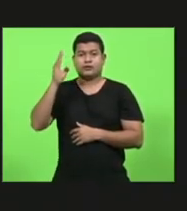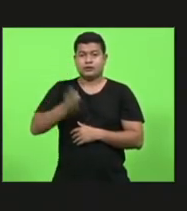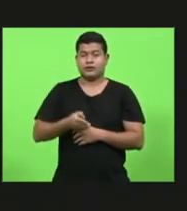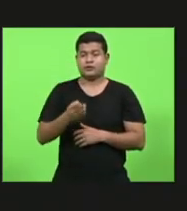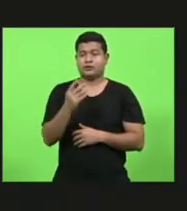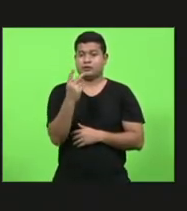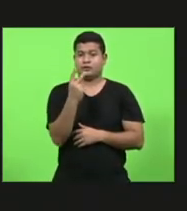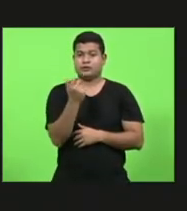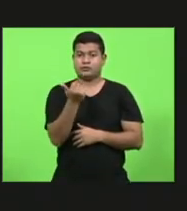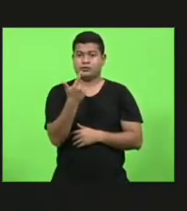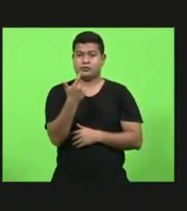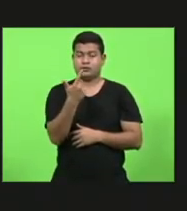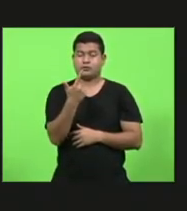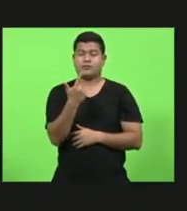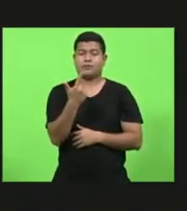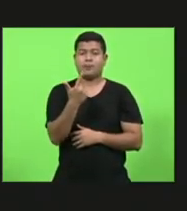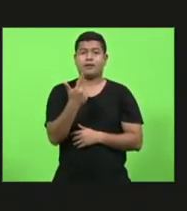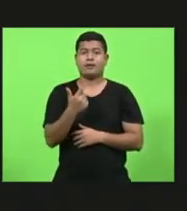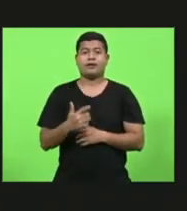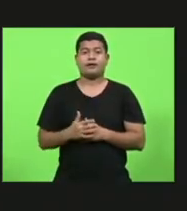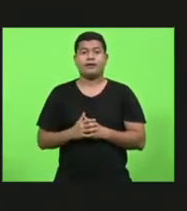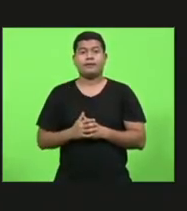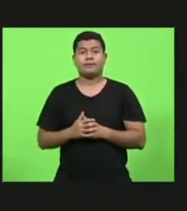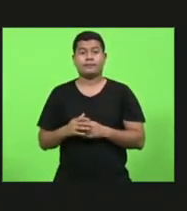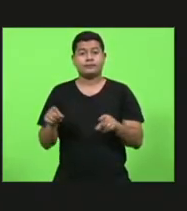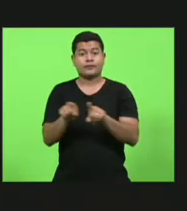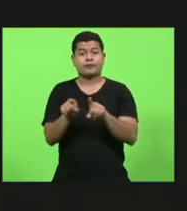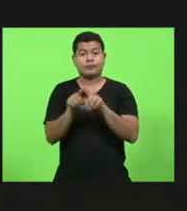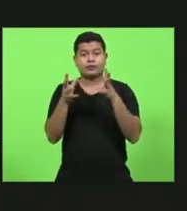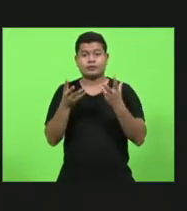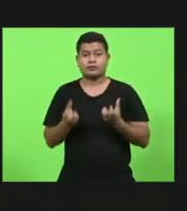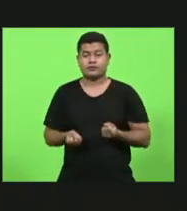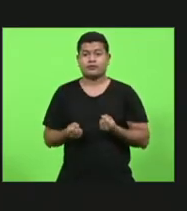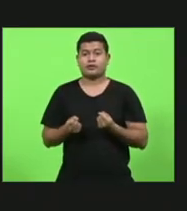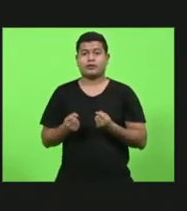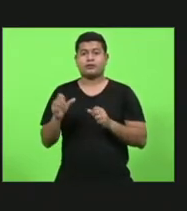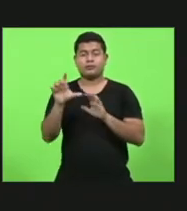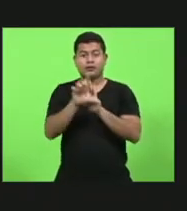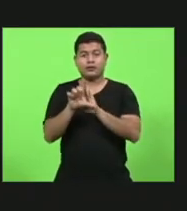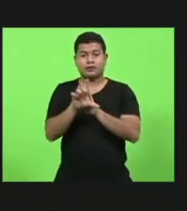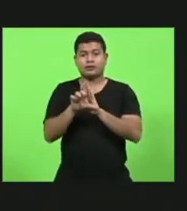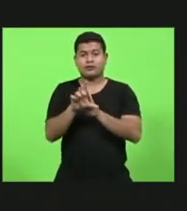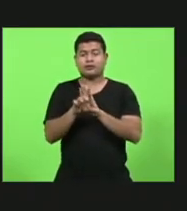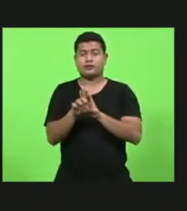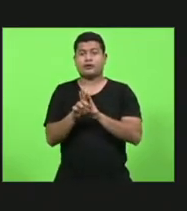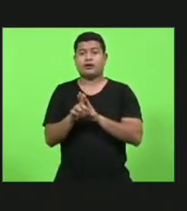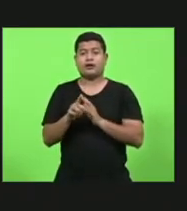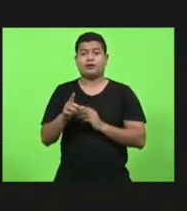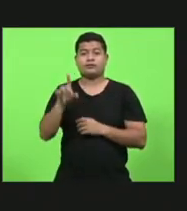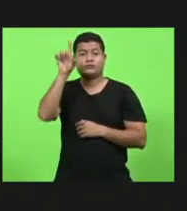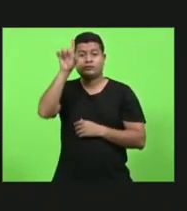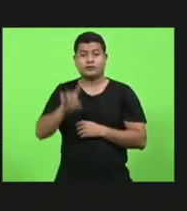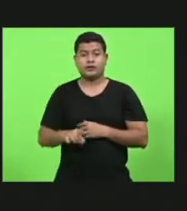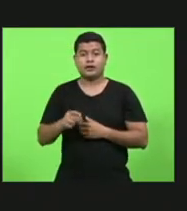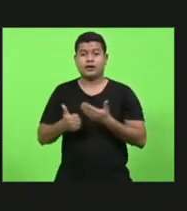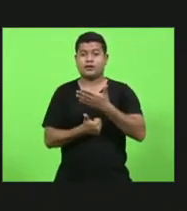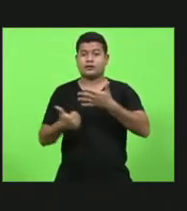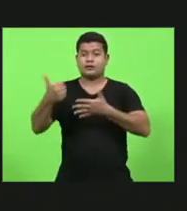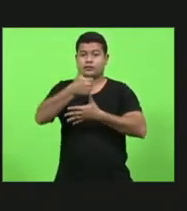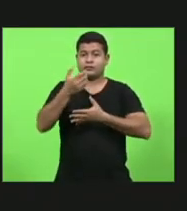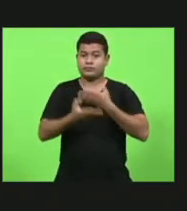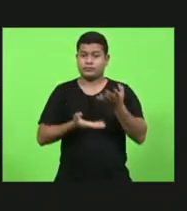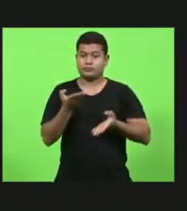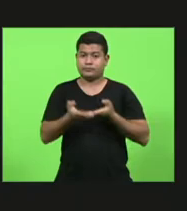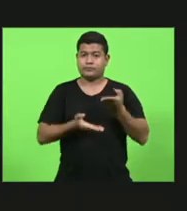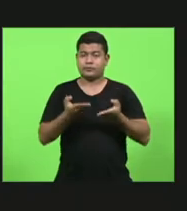2012, por conseguinte, também acolhida pela legislação que versa sobre o direito ao atendimento prioritário às pessoas com deficiência,